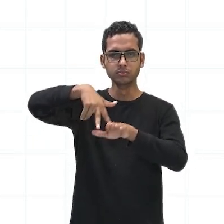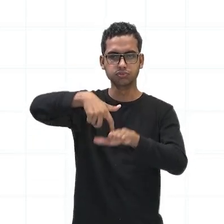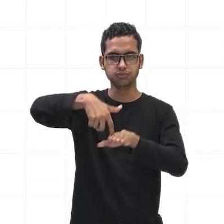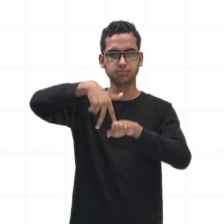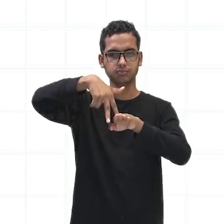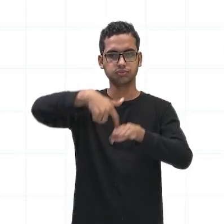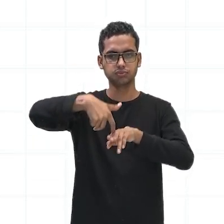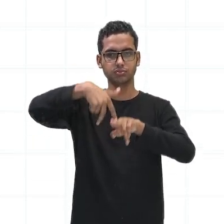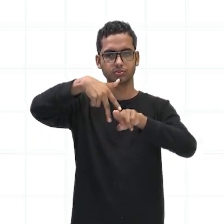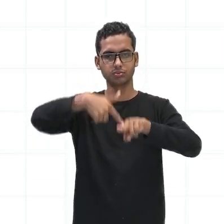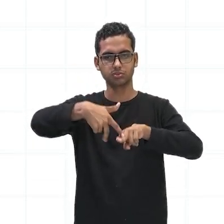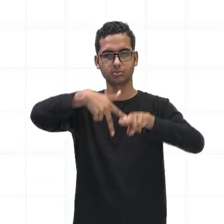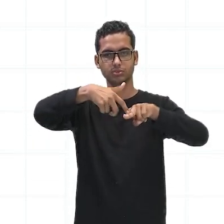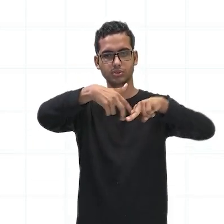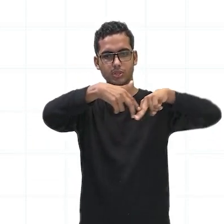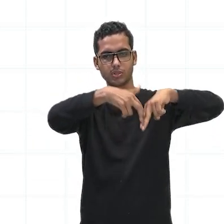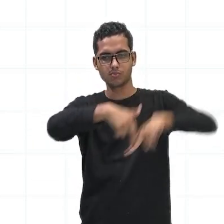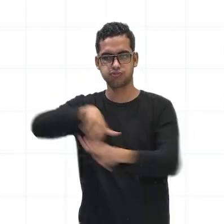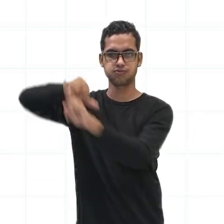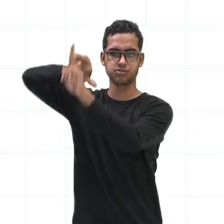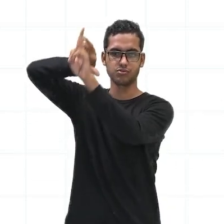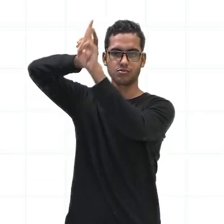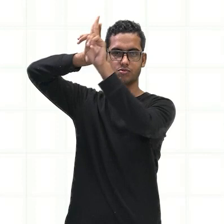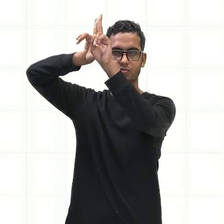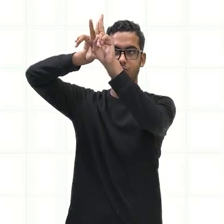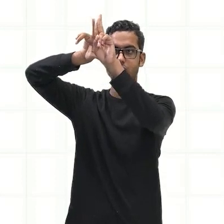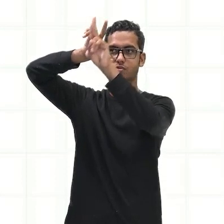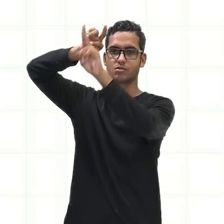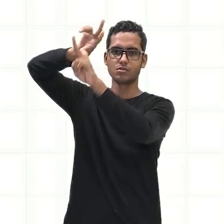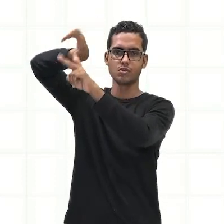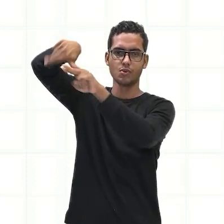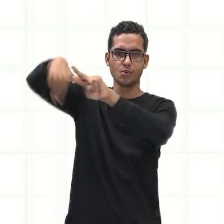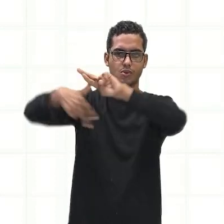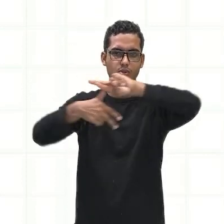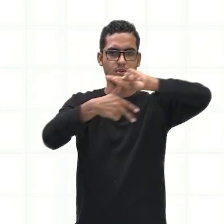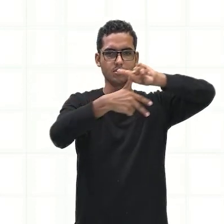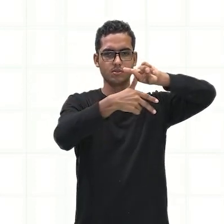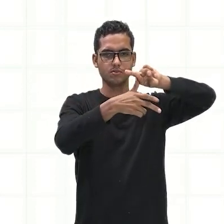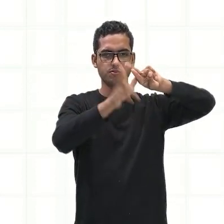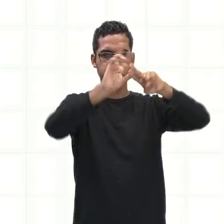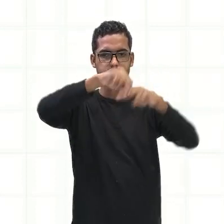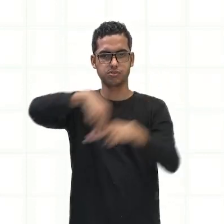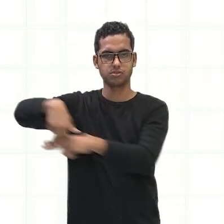ali seu movimento com o skate, numa rampa. E aí o que vai acontecer? Como é que vai